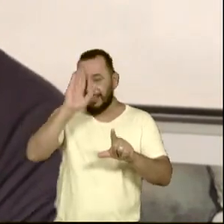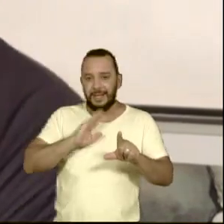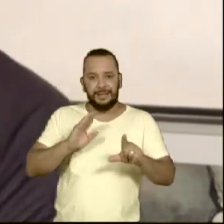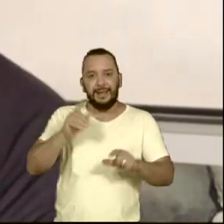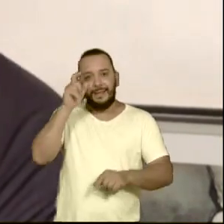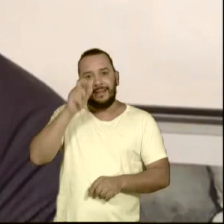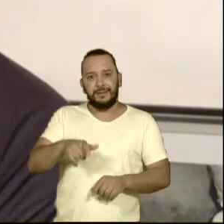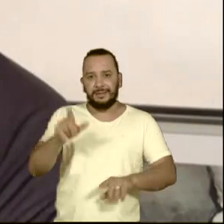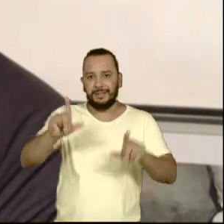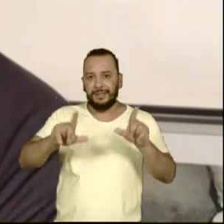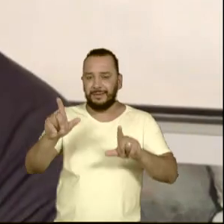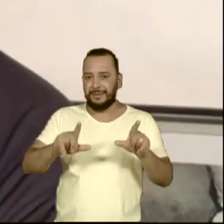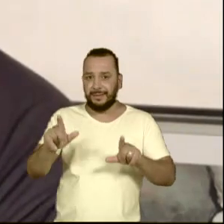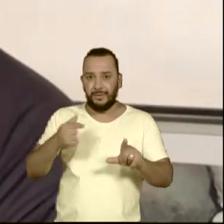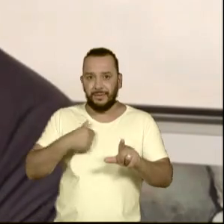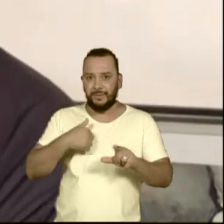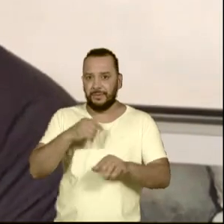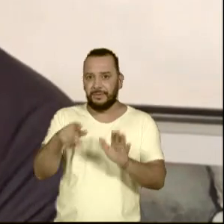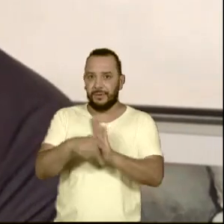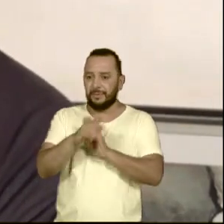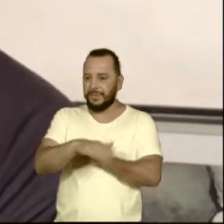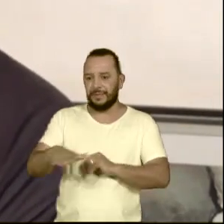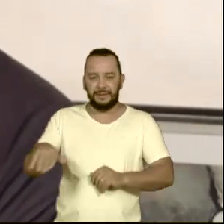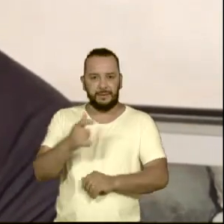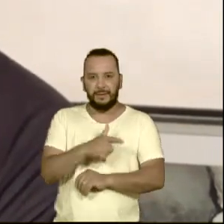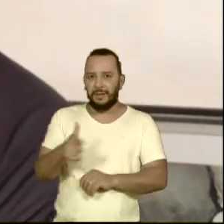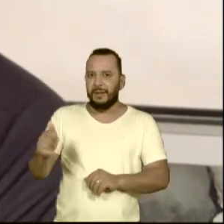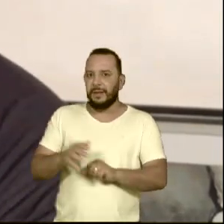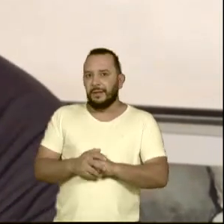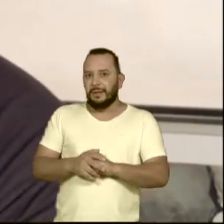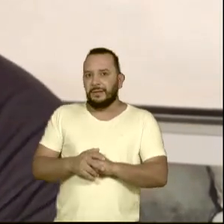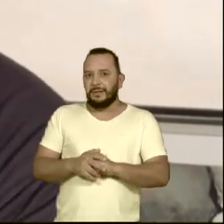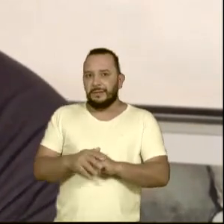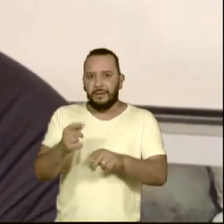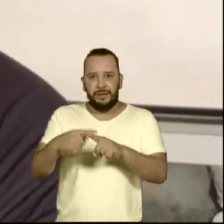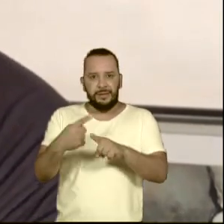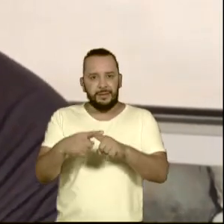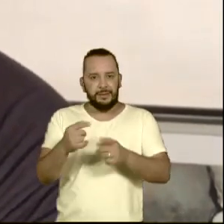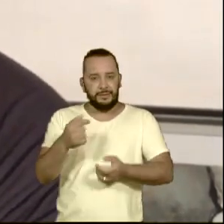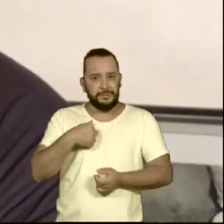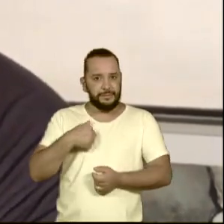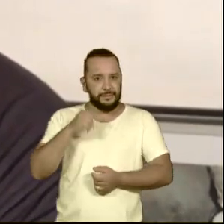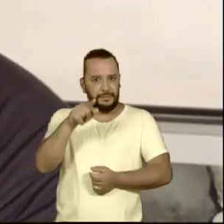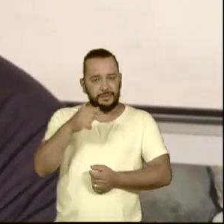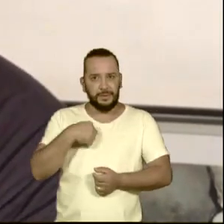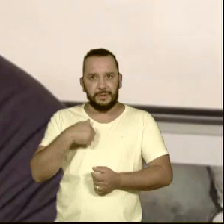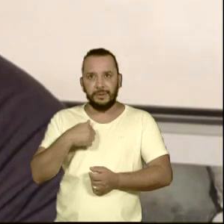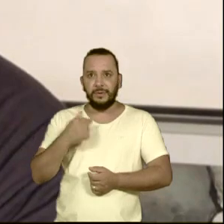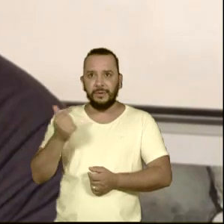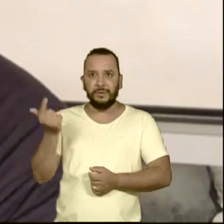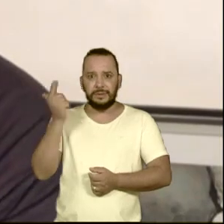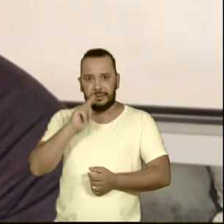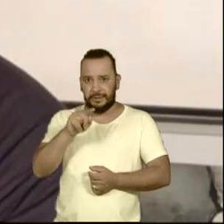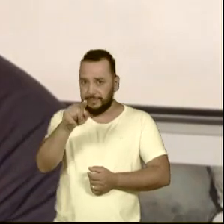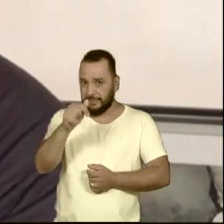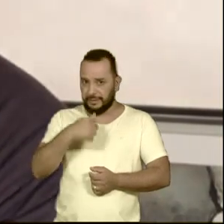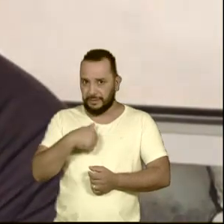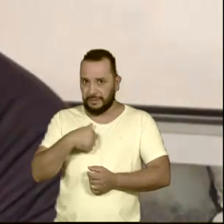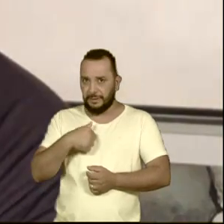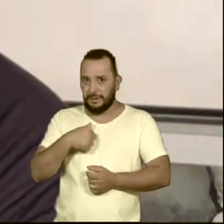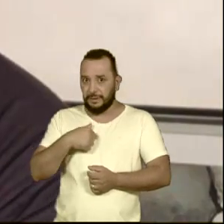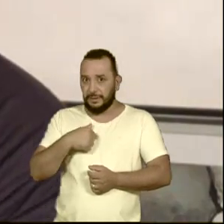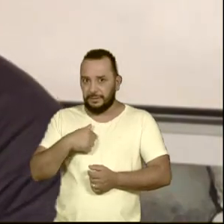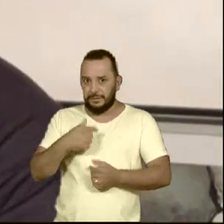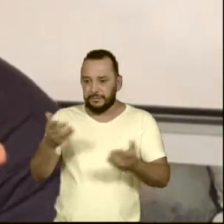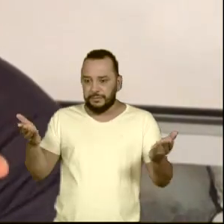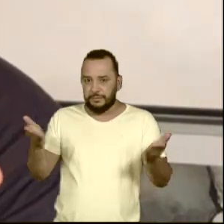Por quê? se você parar para pensar aqui, se você consegue começar a conquistar o teu público de